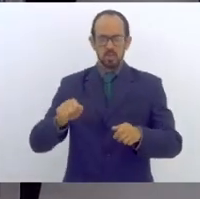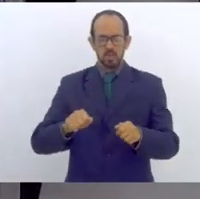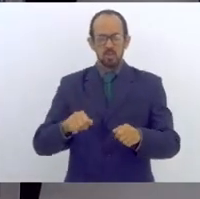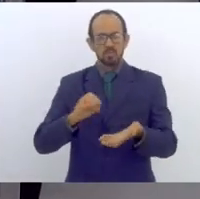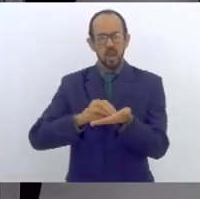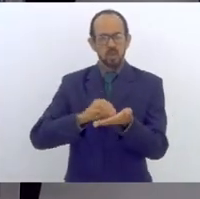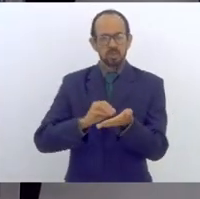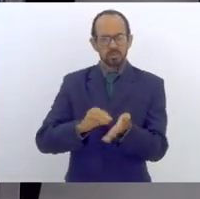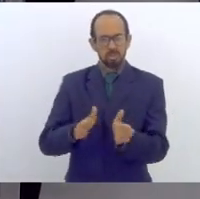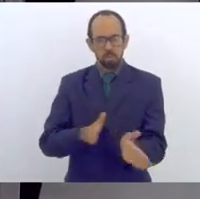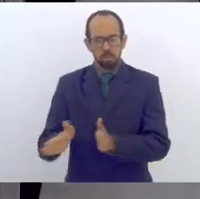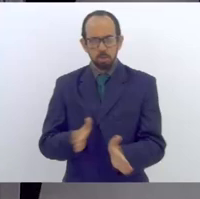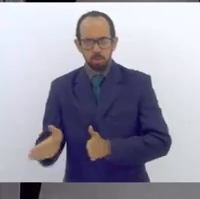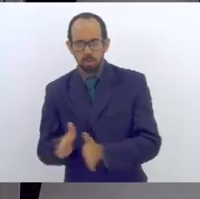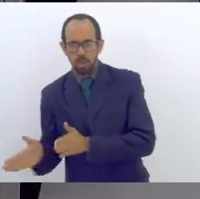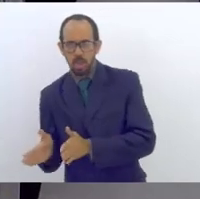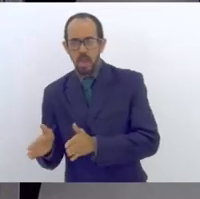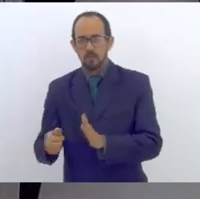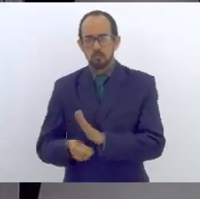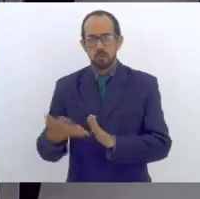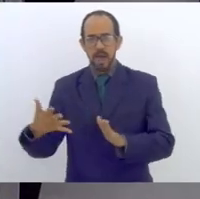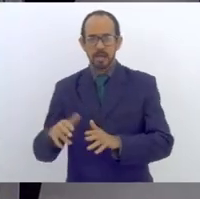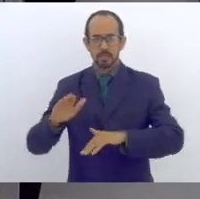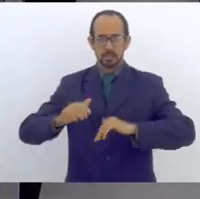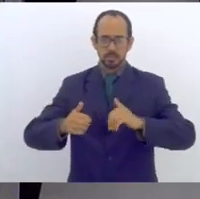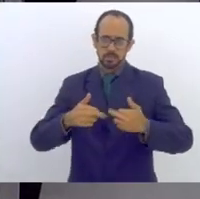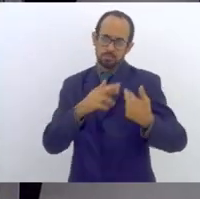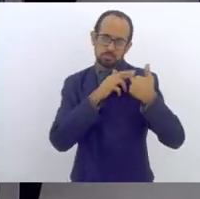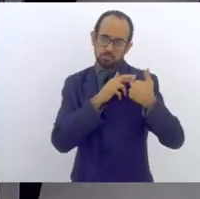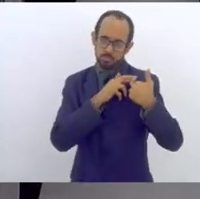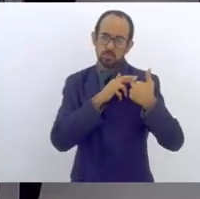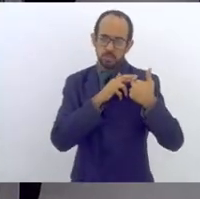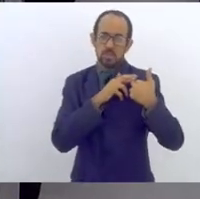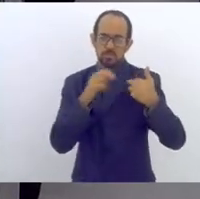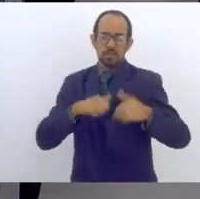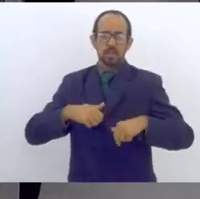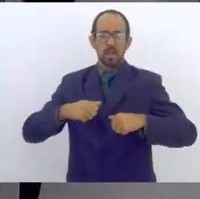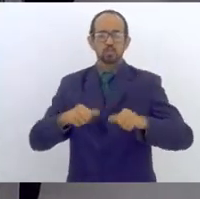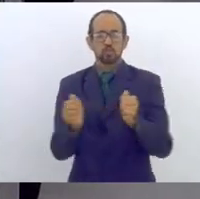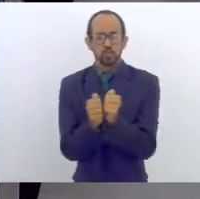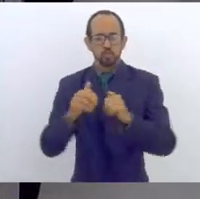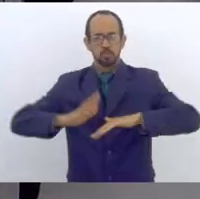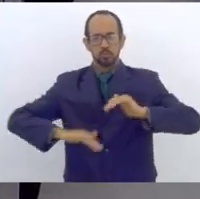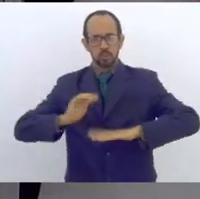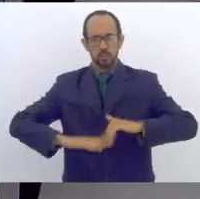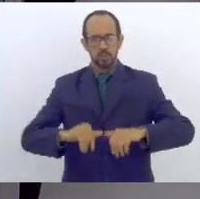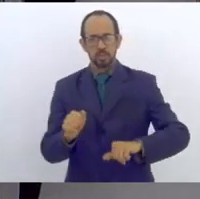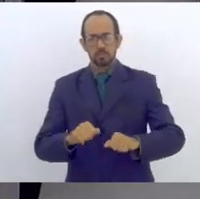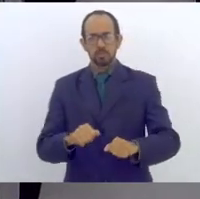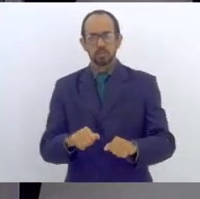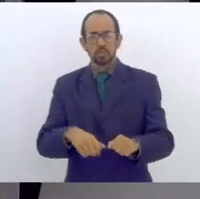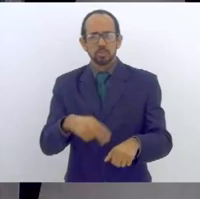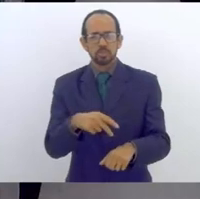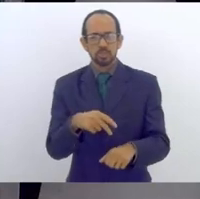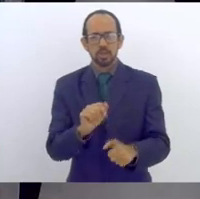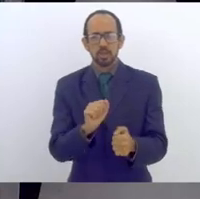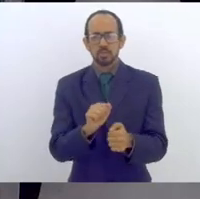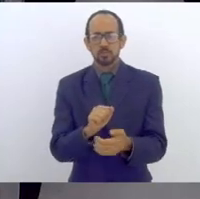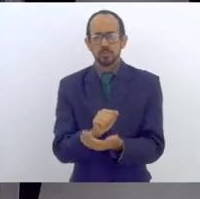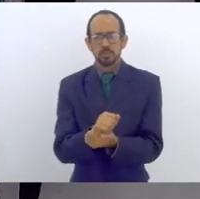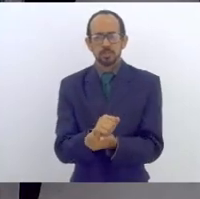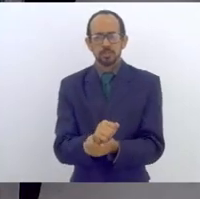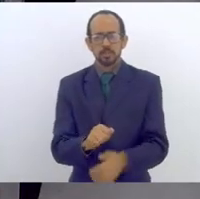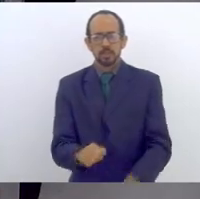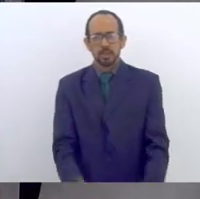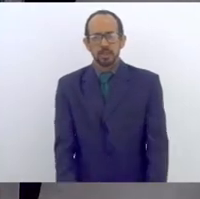por falta de de colega para fazer atividade e meio sobre defasado o quadro de perito Legista O mais grave da